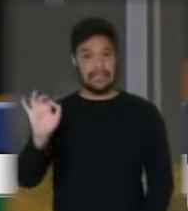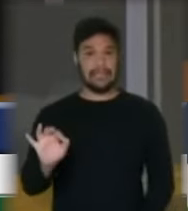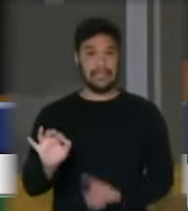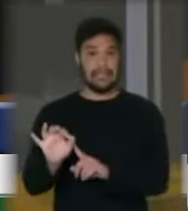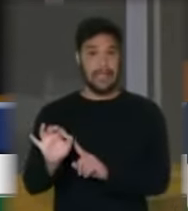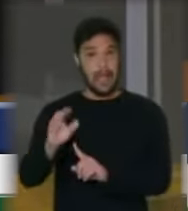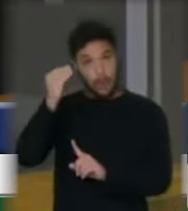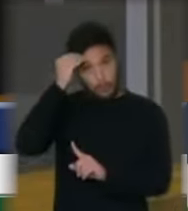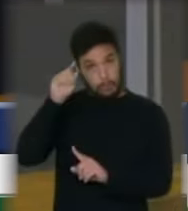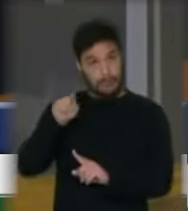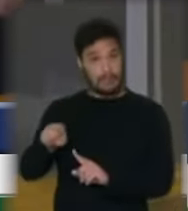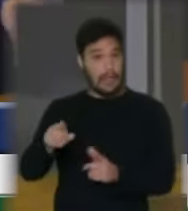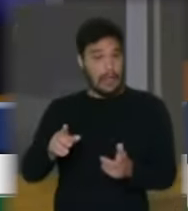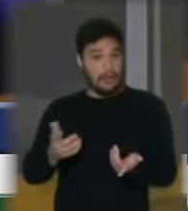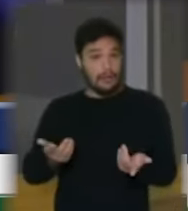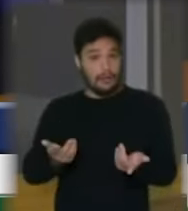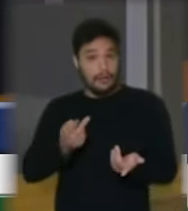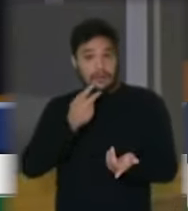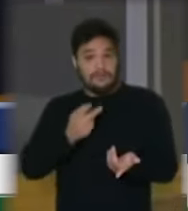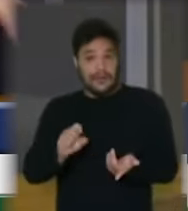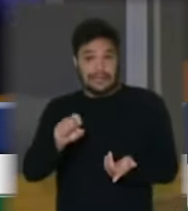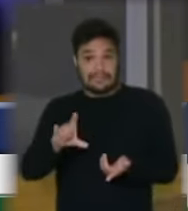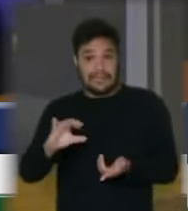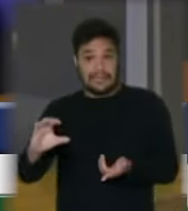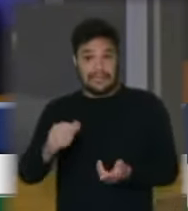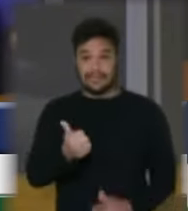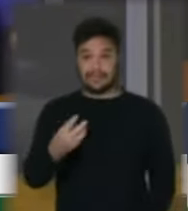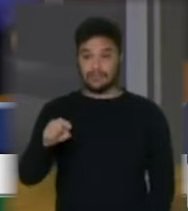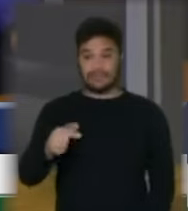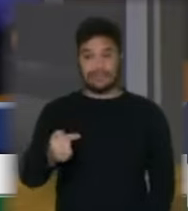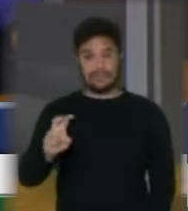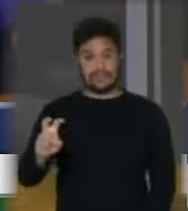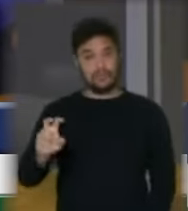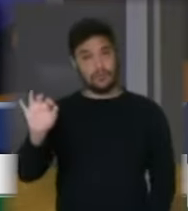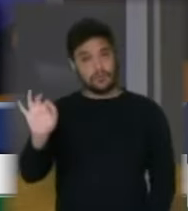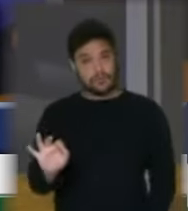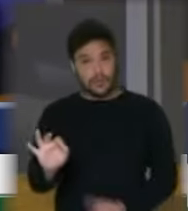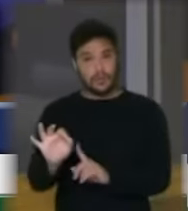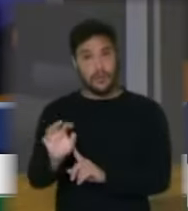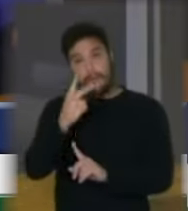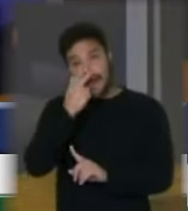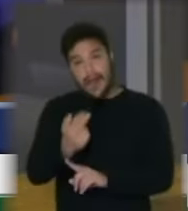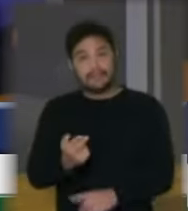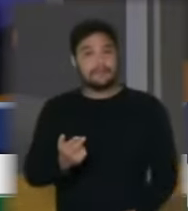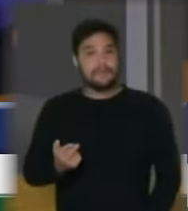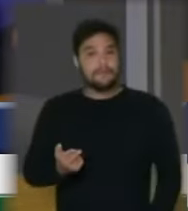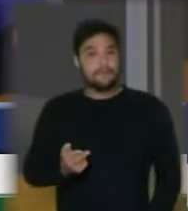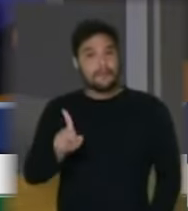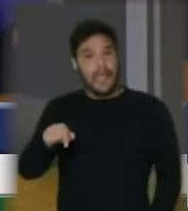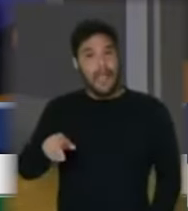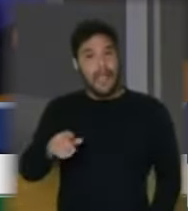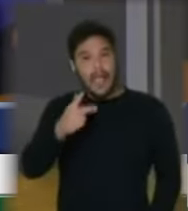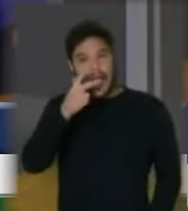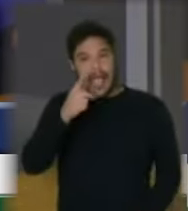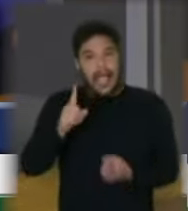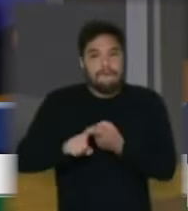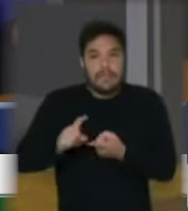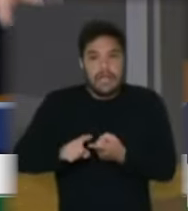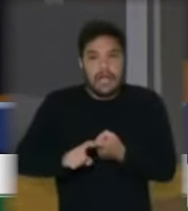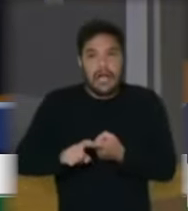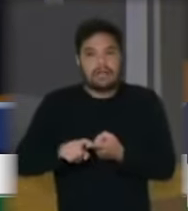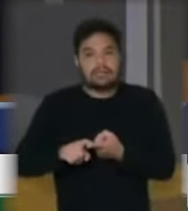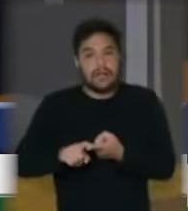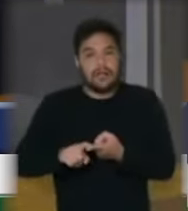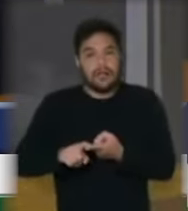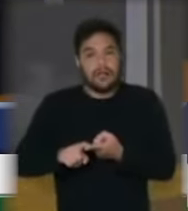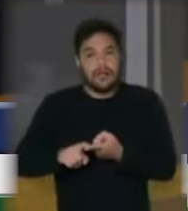se a taxa Selic estivesse no patamar de 13,75%, como se fosse alguma vingança do presidente